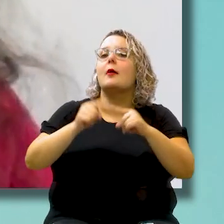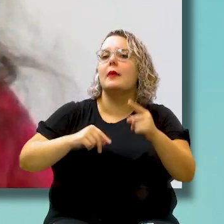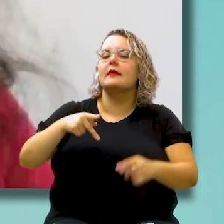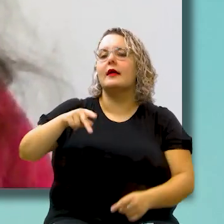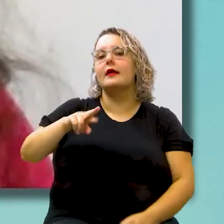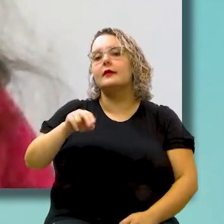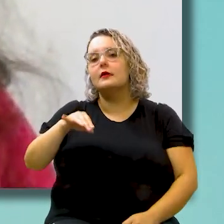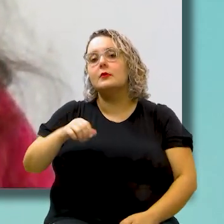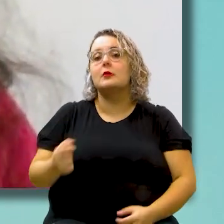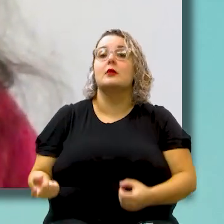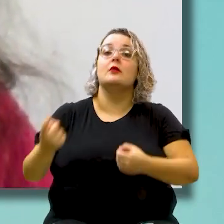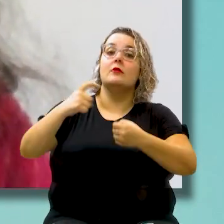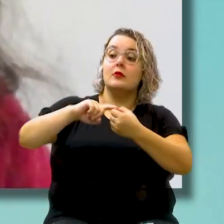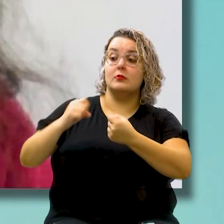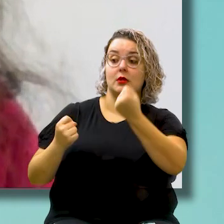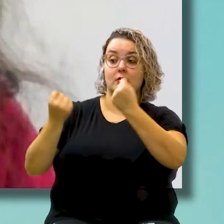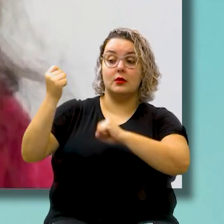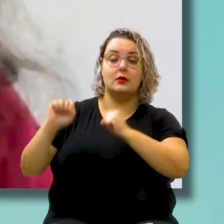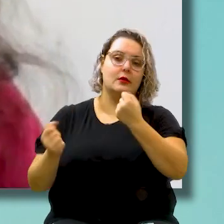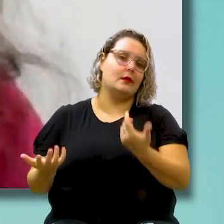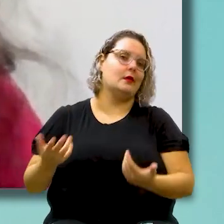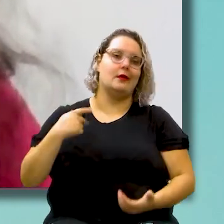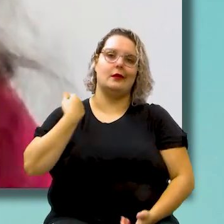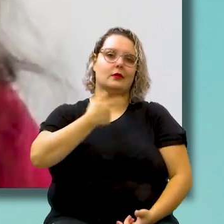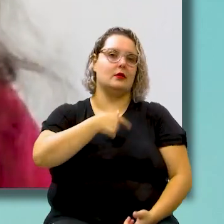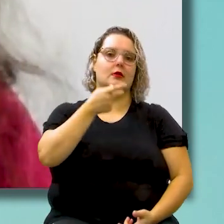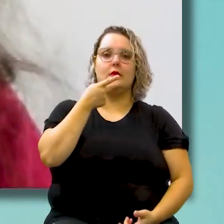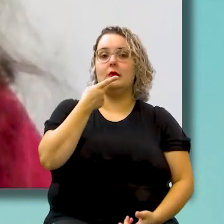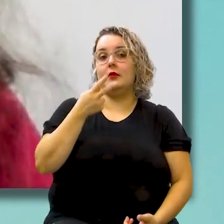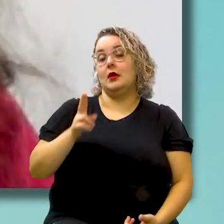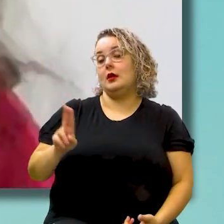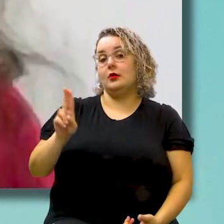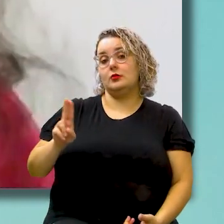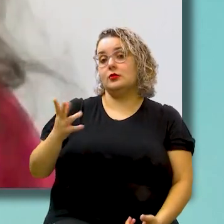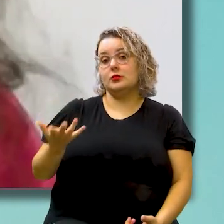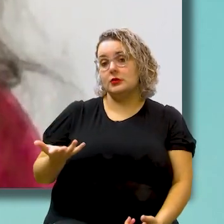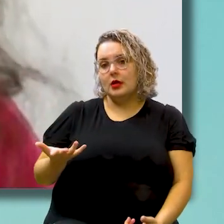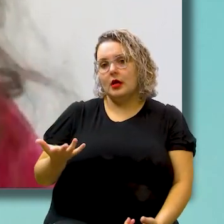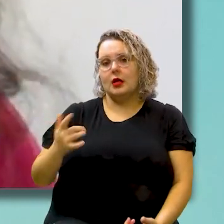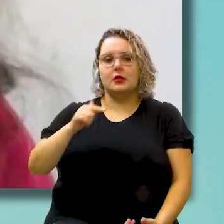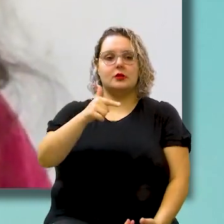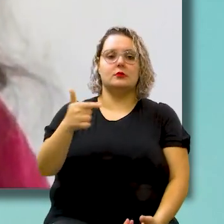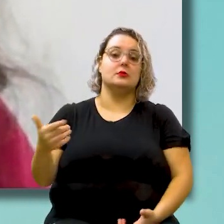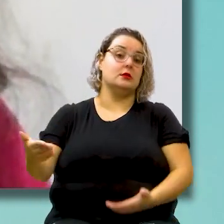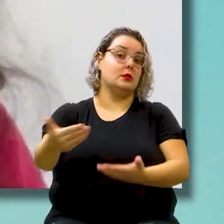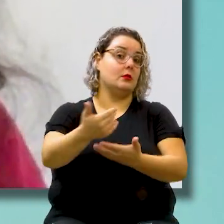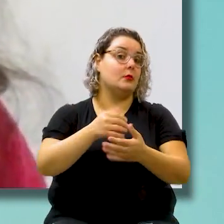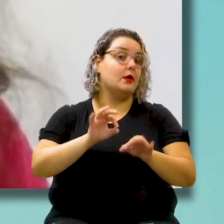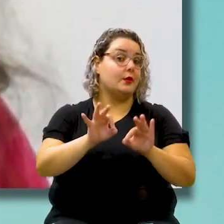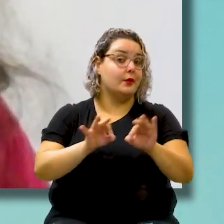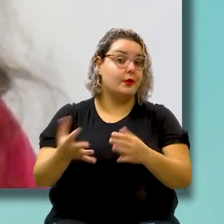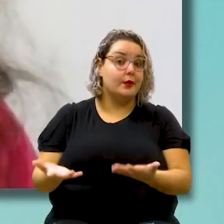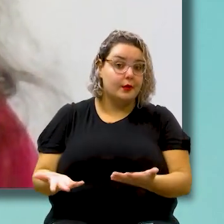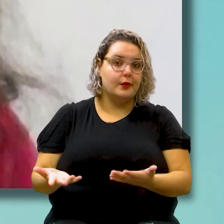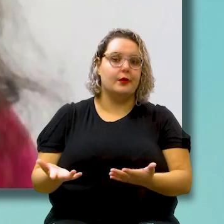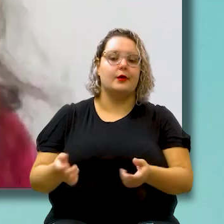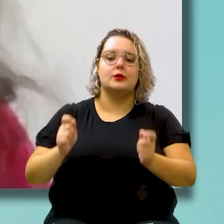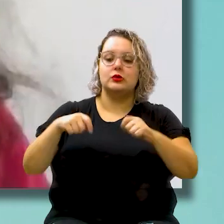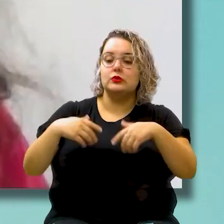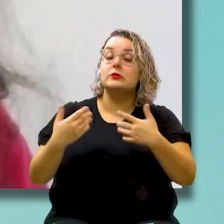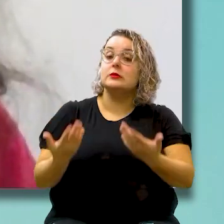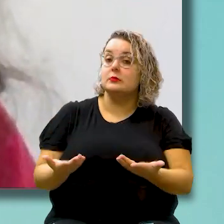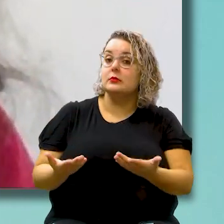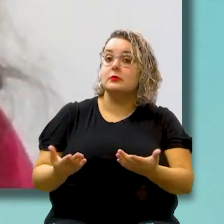que a matéria-prima possa voltar para o circuito industrial, porque não adianta a gente dizer que não, que vai usar sem haver uma coleta organizada em